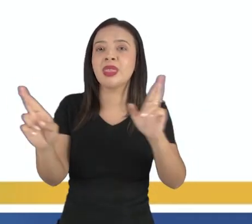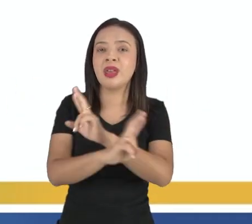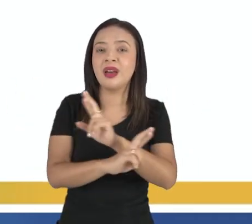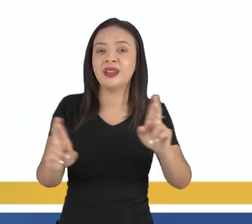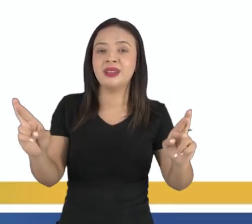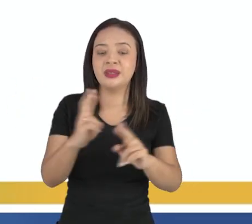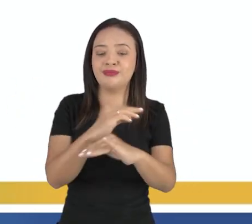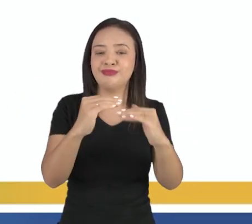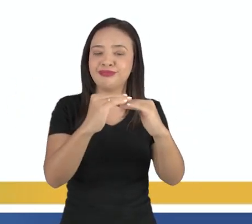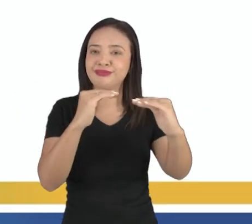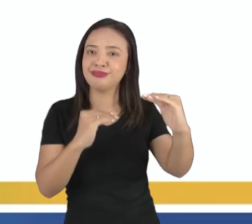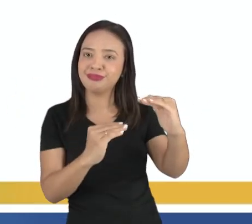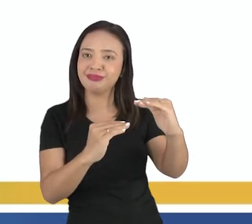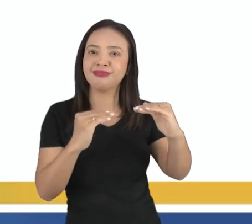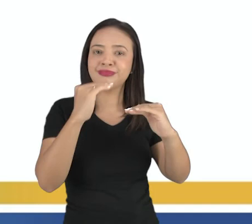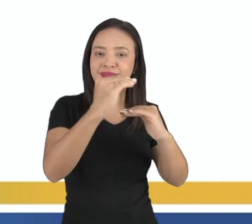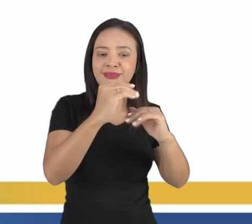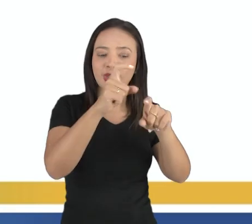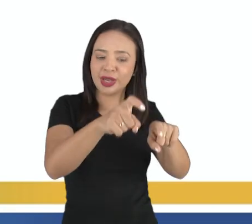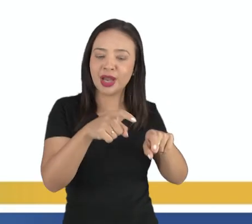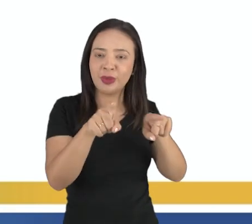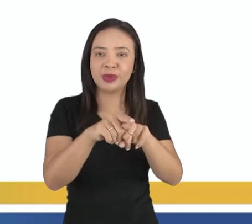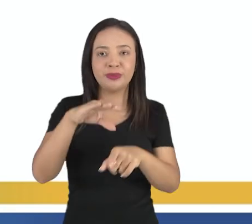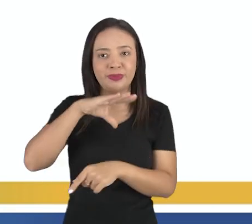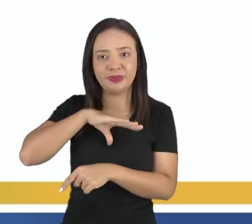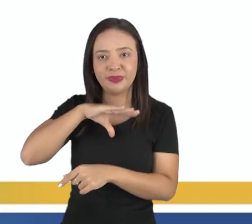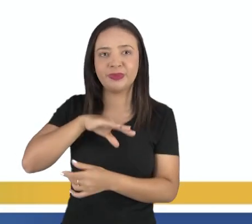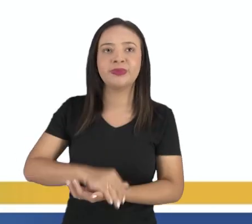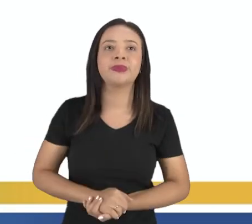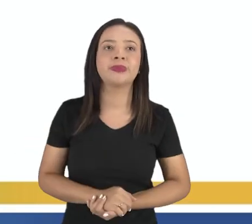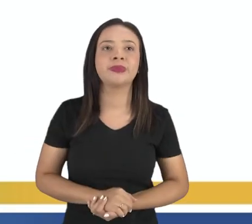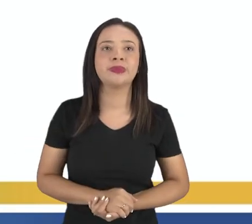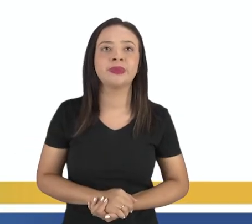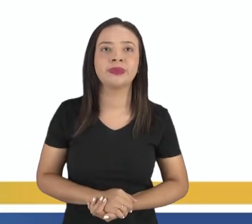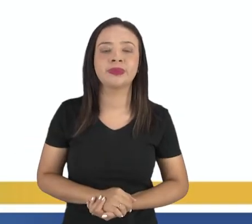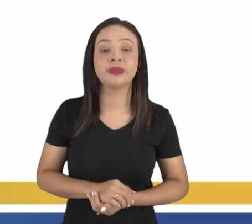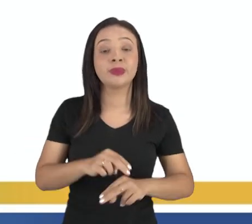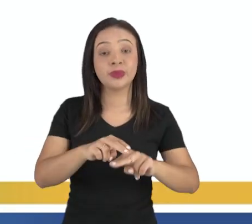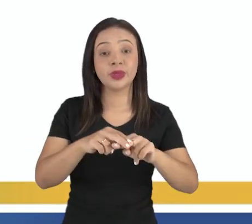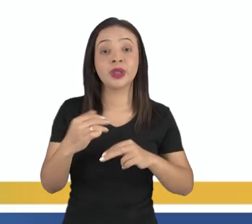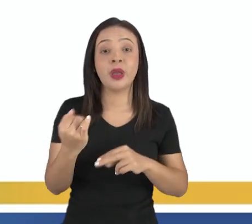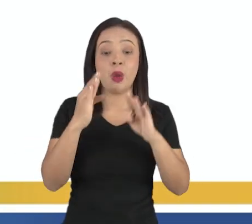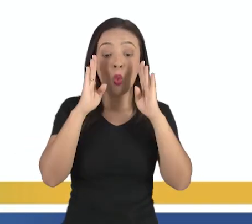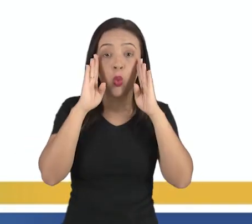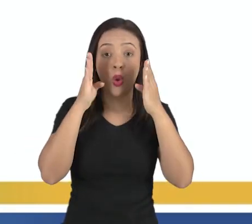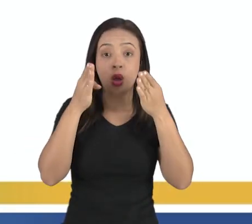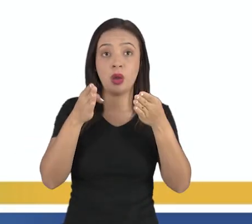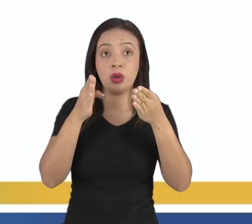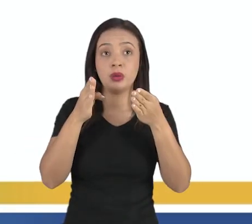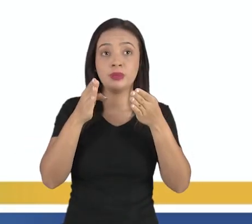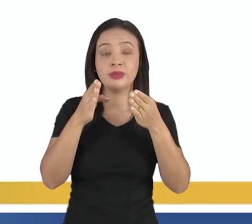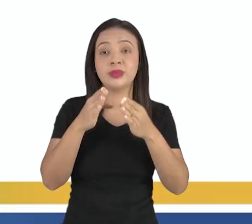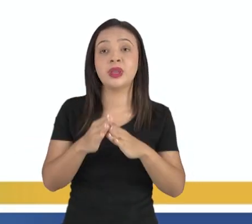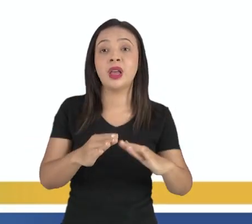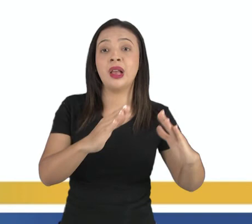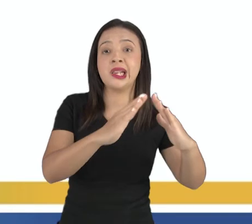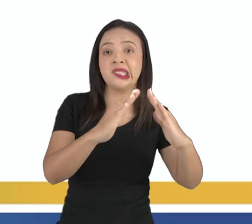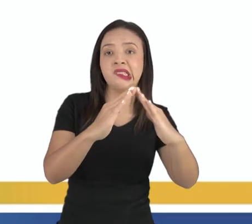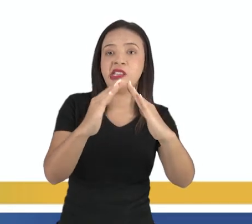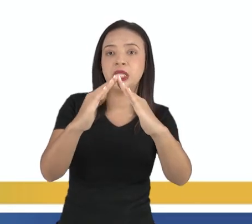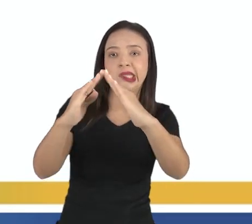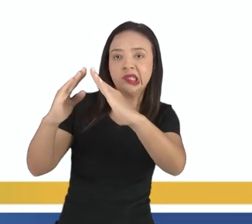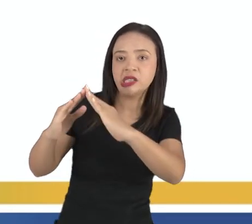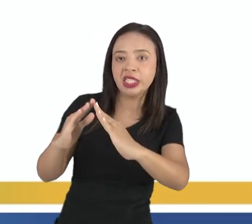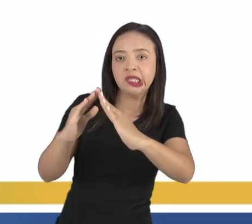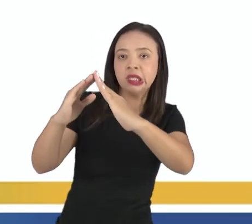de subordinação entre campo e cidade. E aí é bom dar o destaque que ocorre a favelização